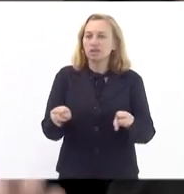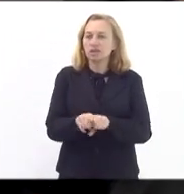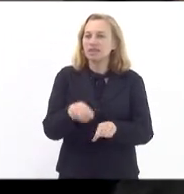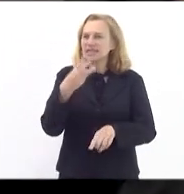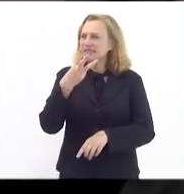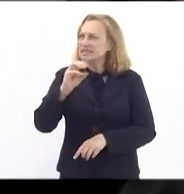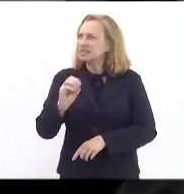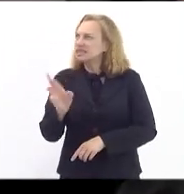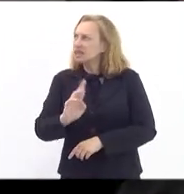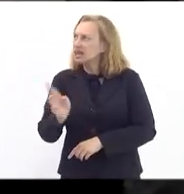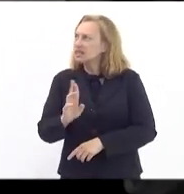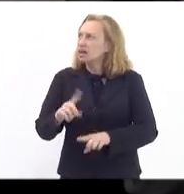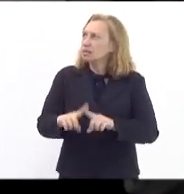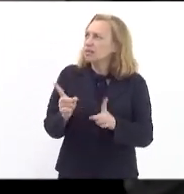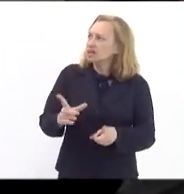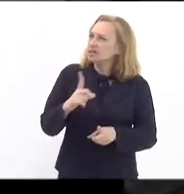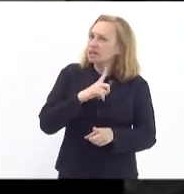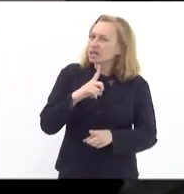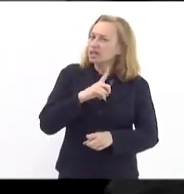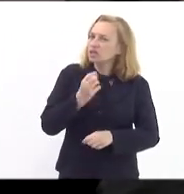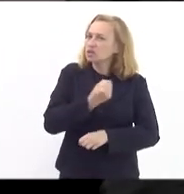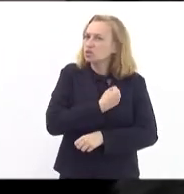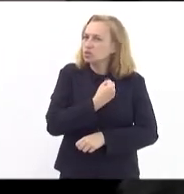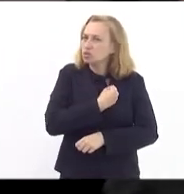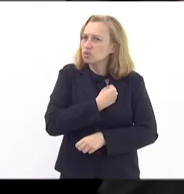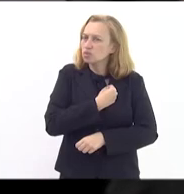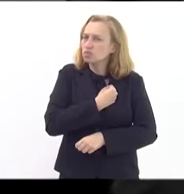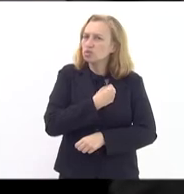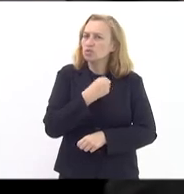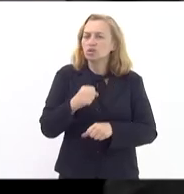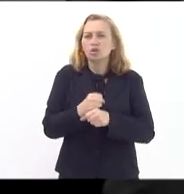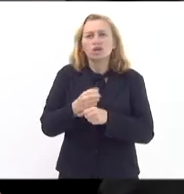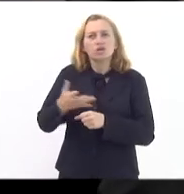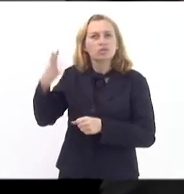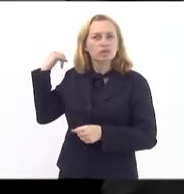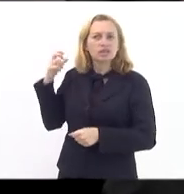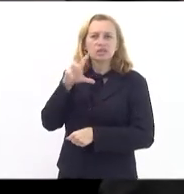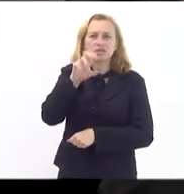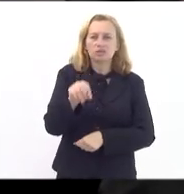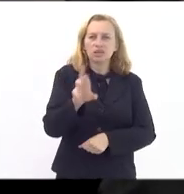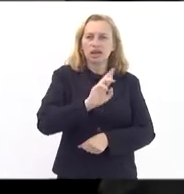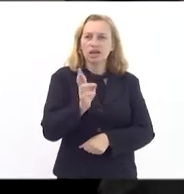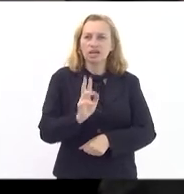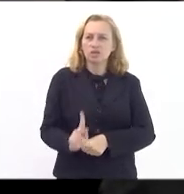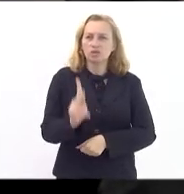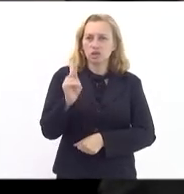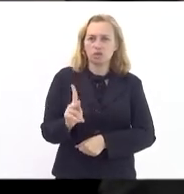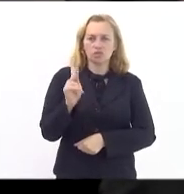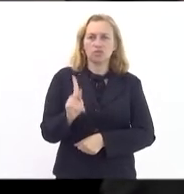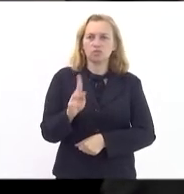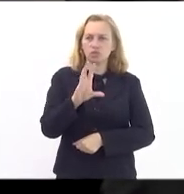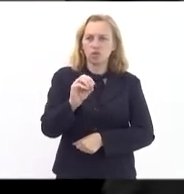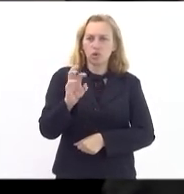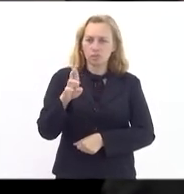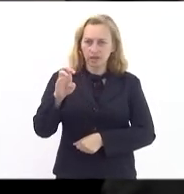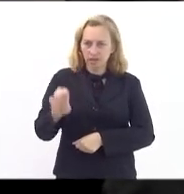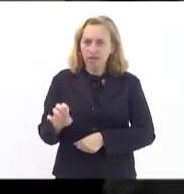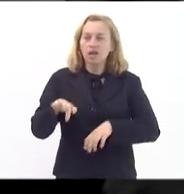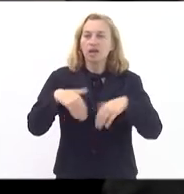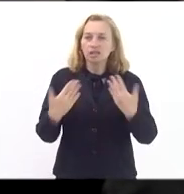torno de 30reais mas a gente tem número de outubro do ano passado que chegou a 50 reais o quilo do cobre